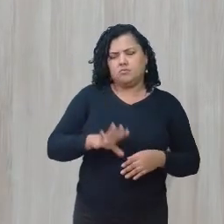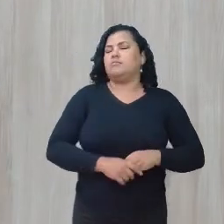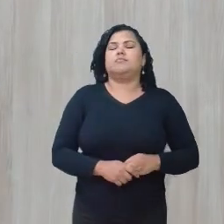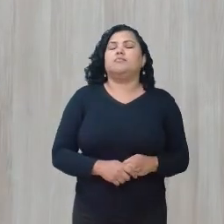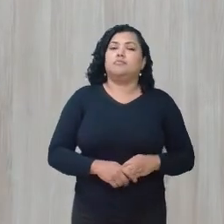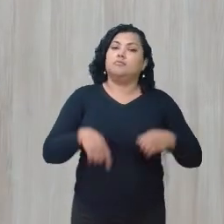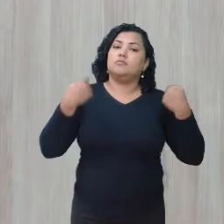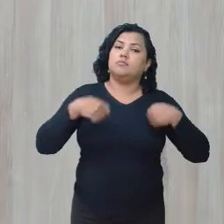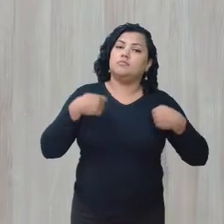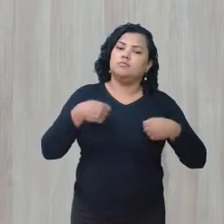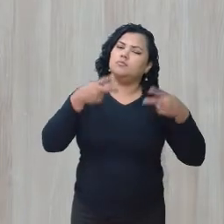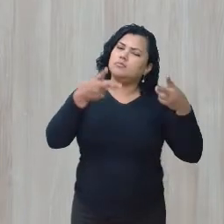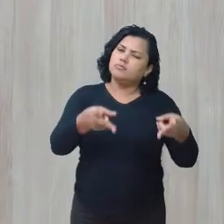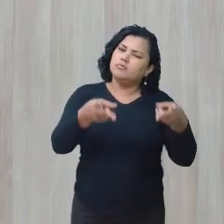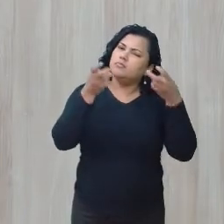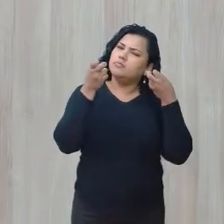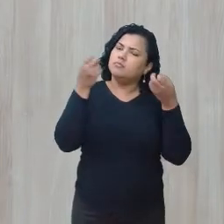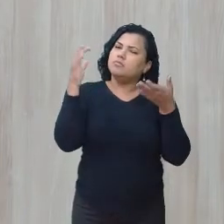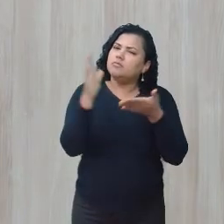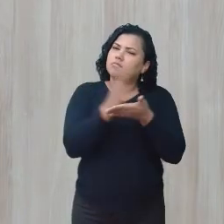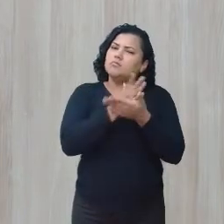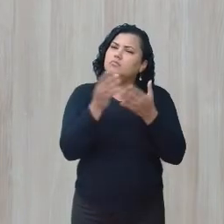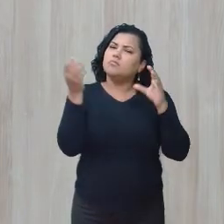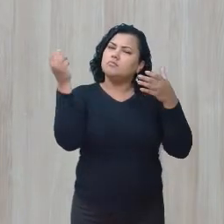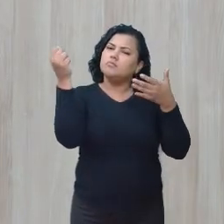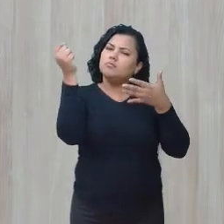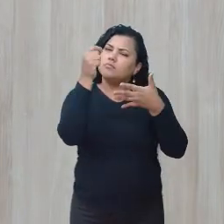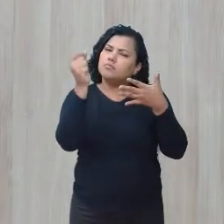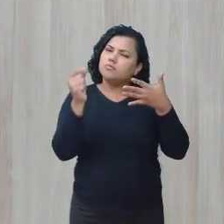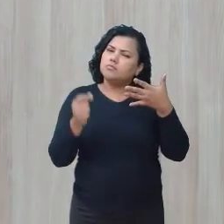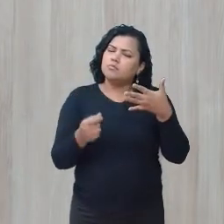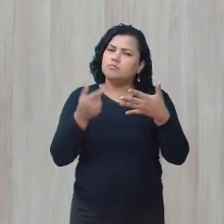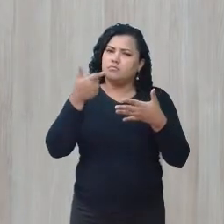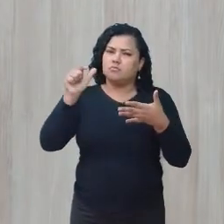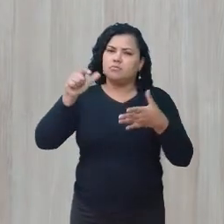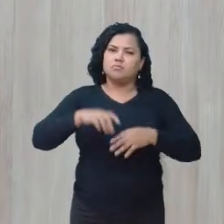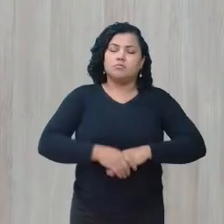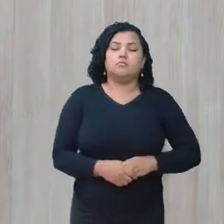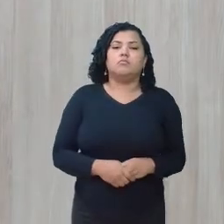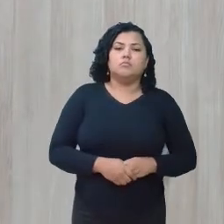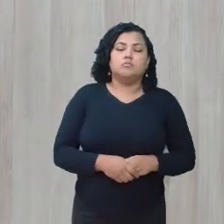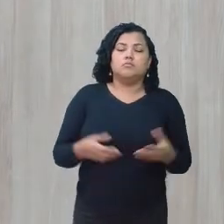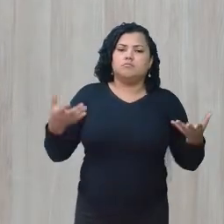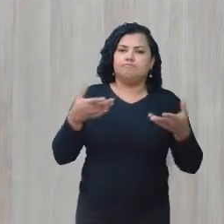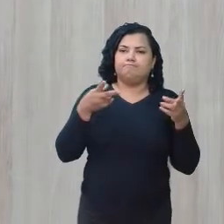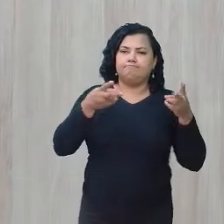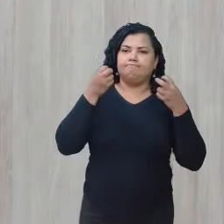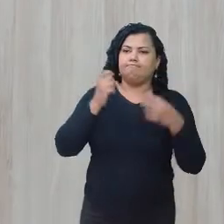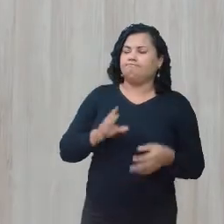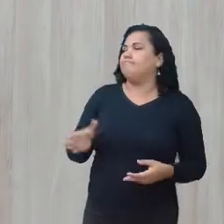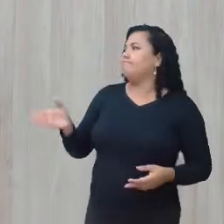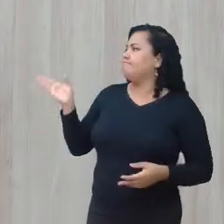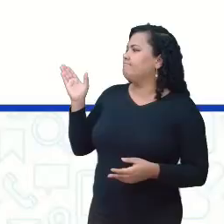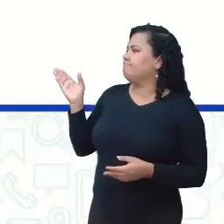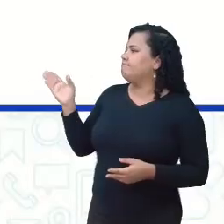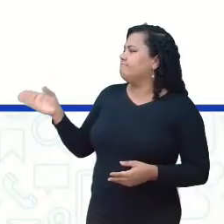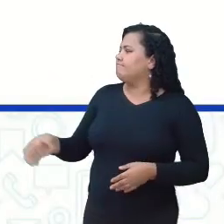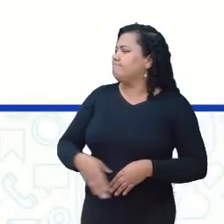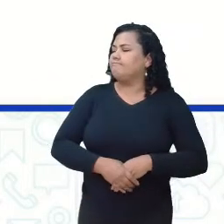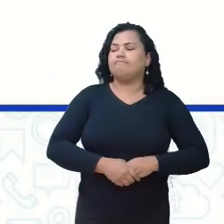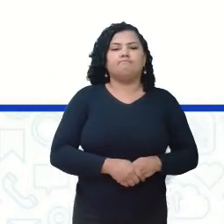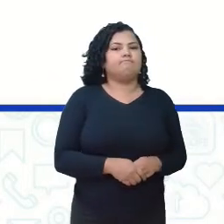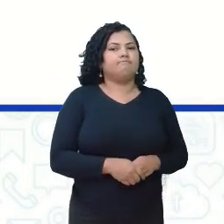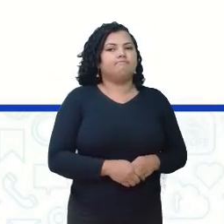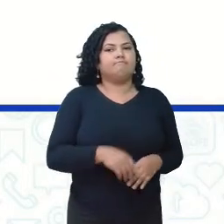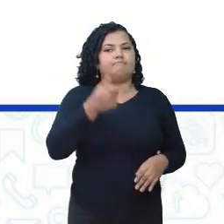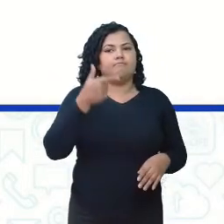vai precisar observar alguns outros fatores, tá certo? Então vamos aqui para a tela para a gente observar. Então mais